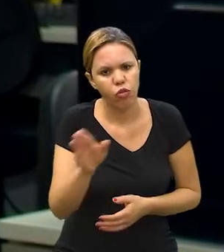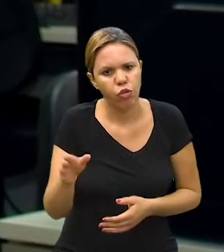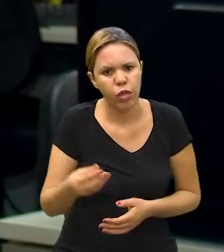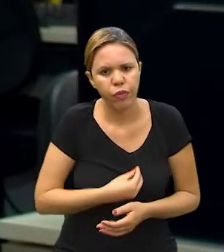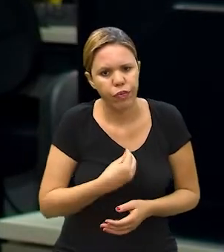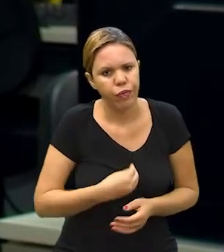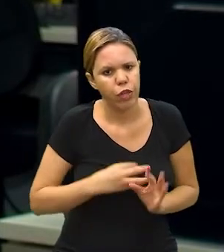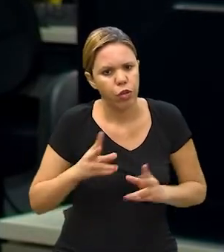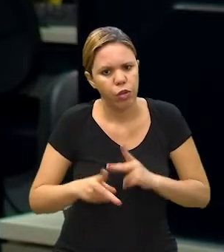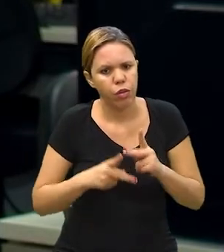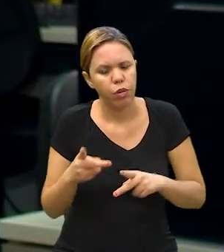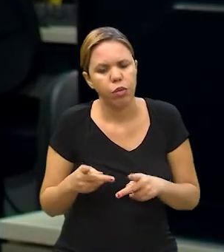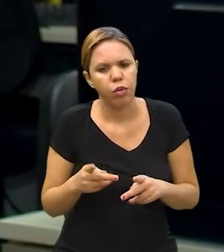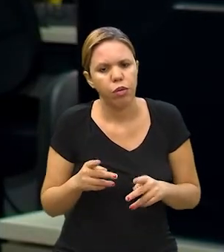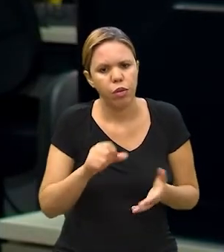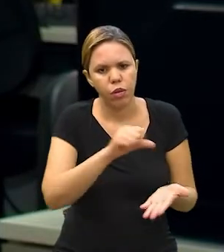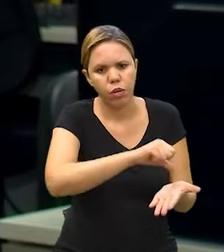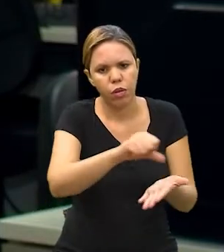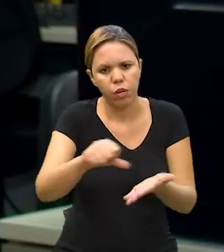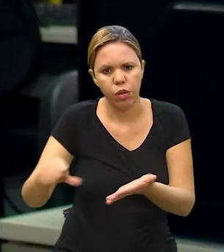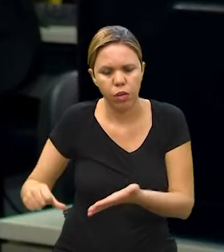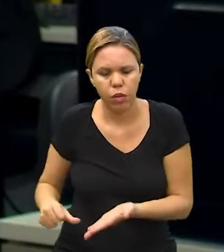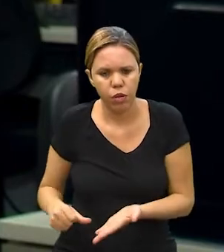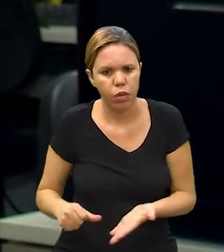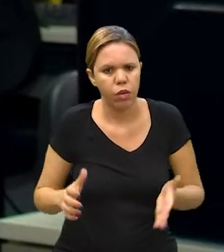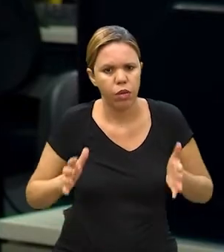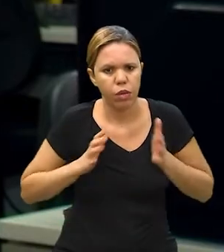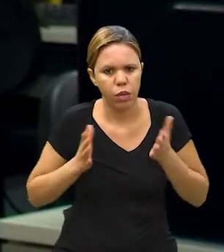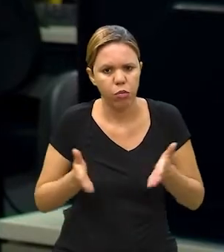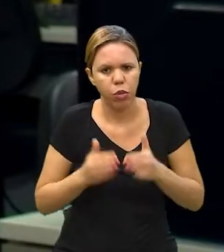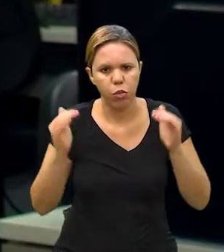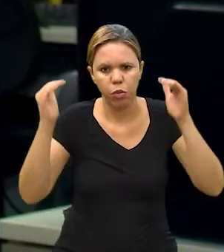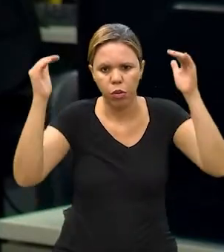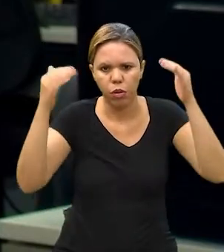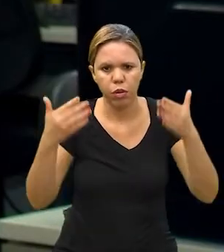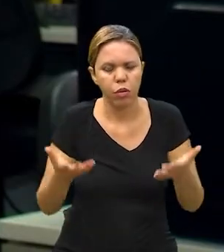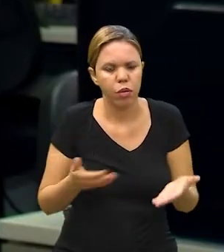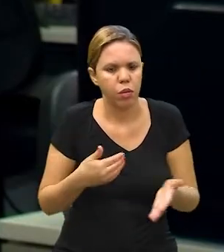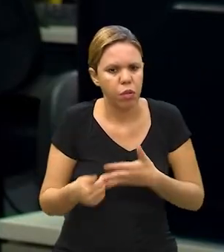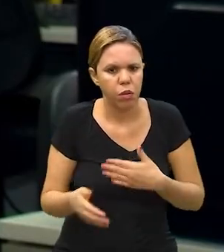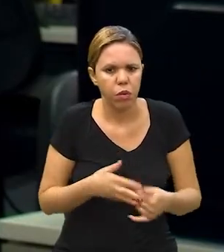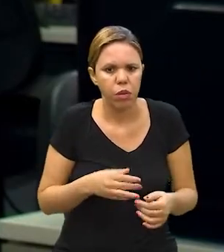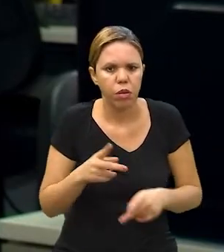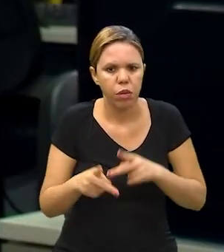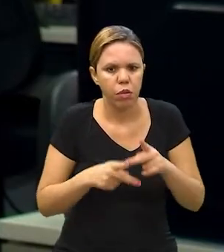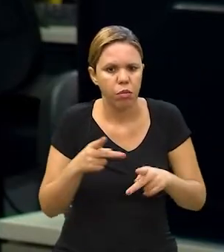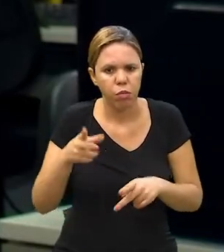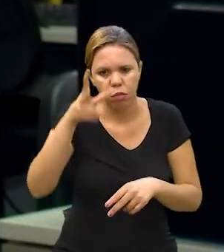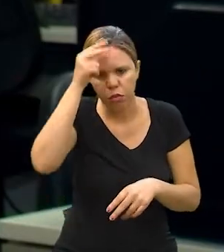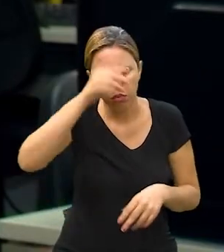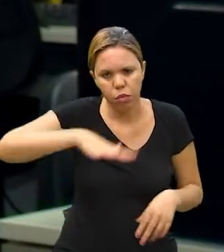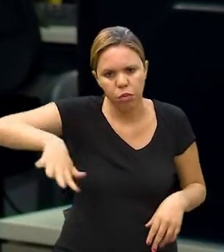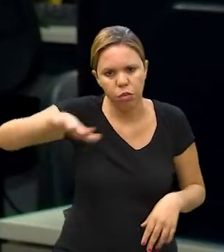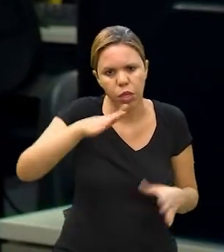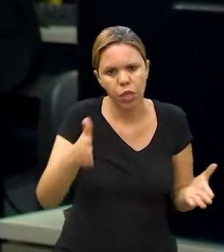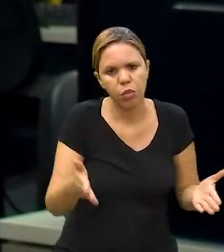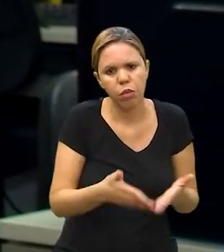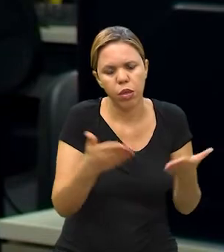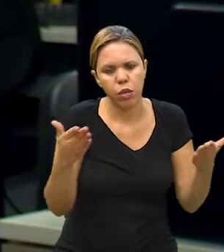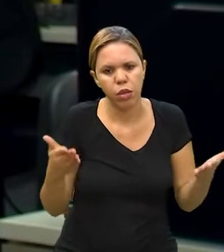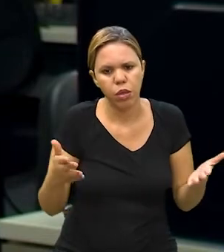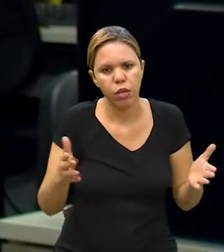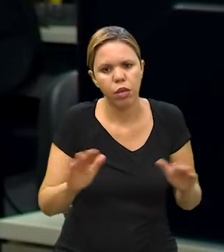de todos os setores, classes A, B, C, alta, média alta, chame como quiser, né? Classe popular, né, a periferia da